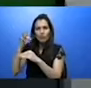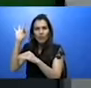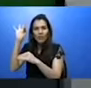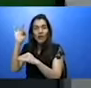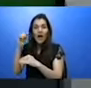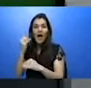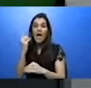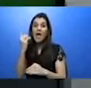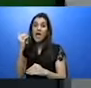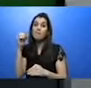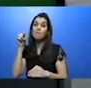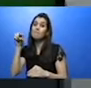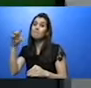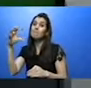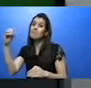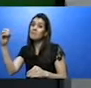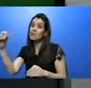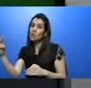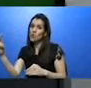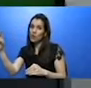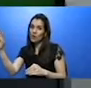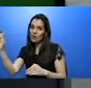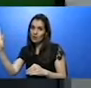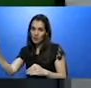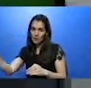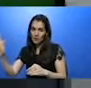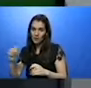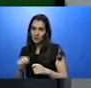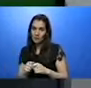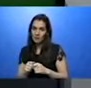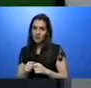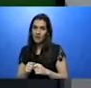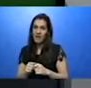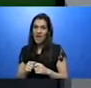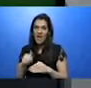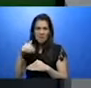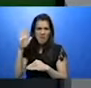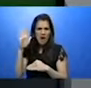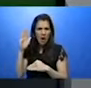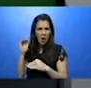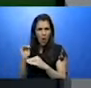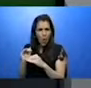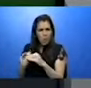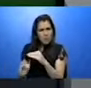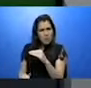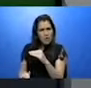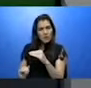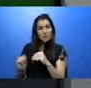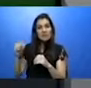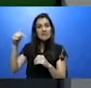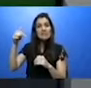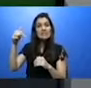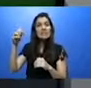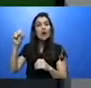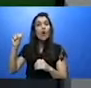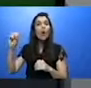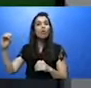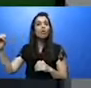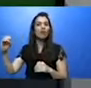1 tonelada é igual a 1.000 quilogramas. 1.000 quilos é mais ou menos do que